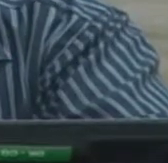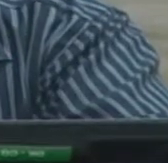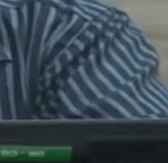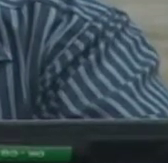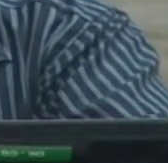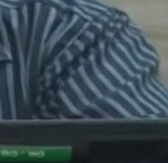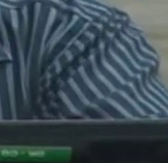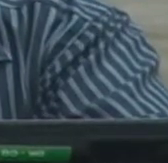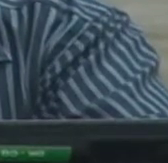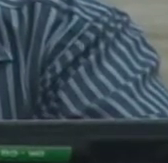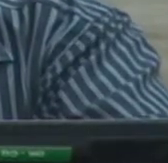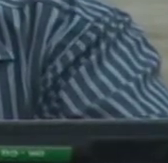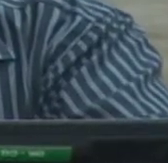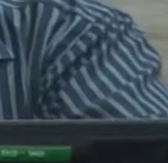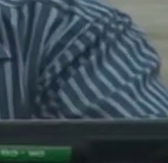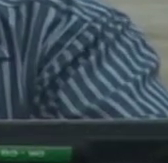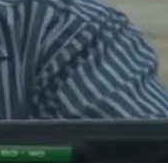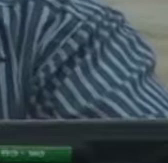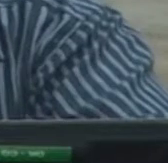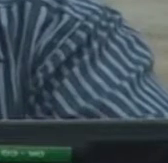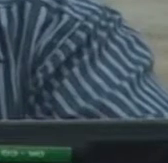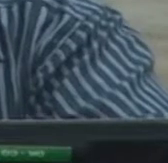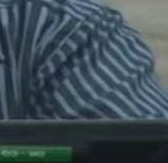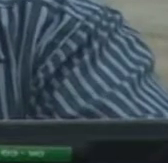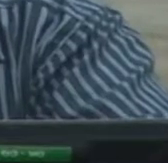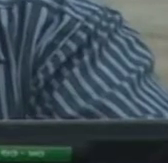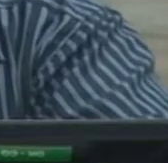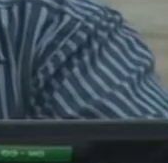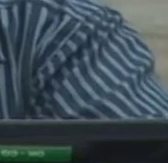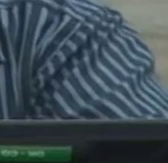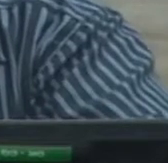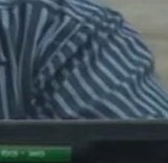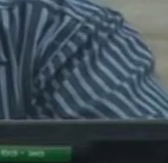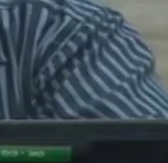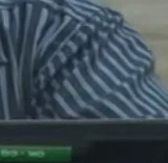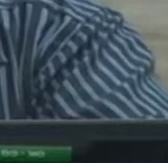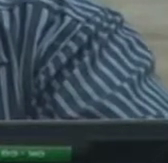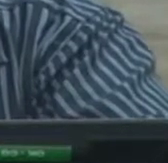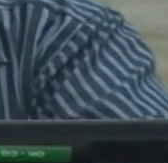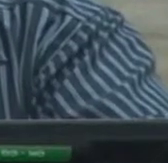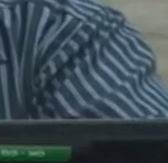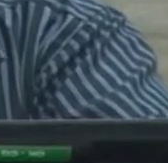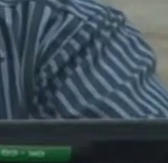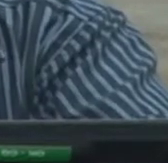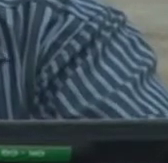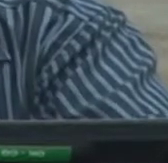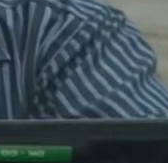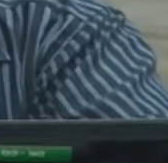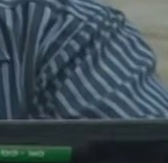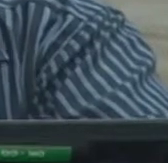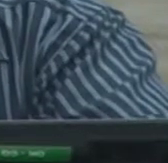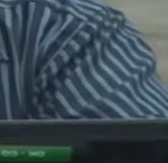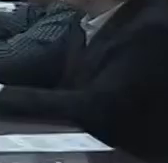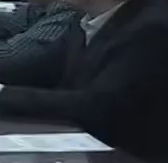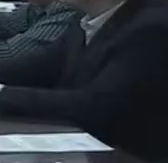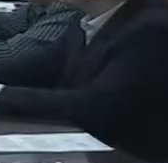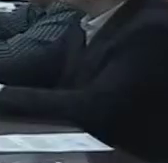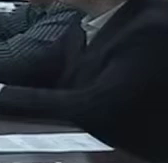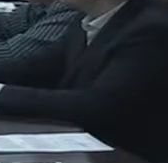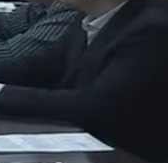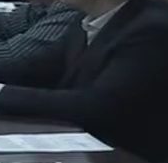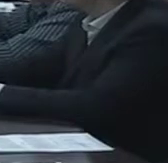21/2176/2017, de autoria do vereador Wagner Barbosa. Algum vereador deseja discutir? Desejo discutir, senhor presidente. Com a palavra, a